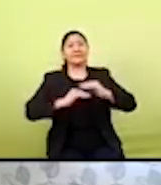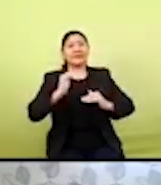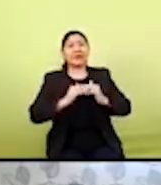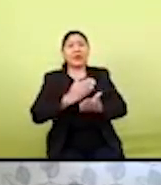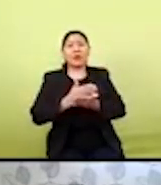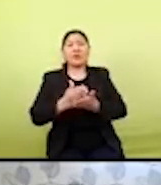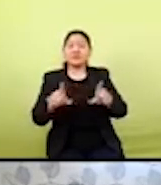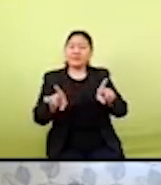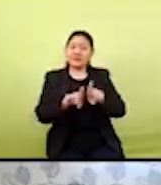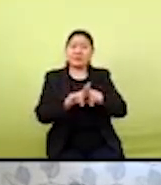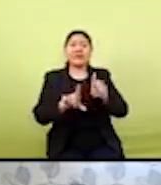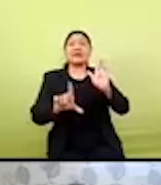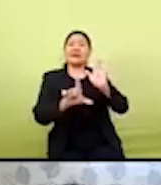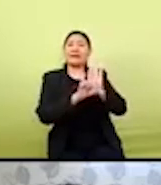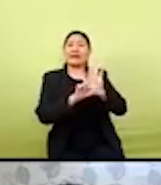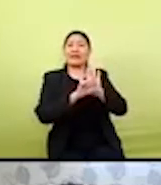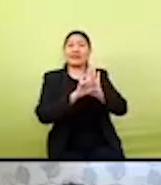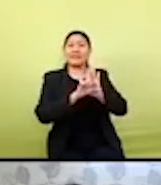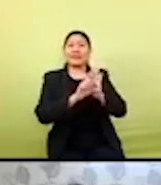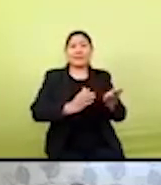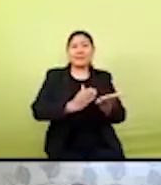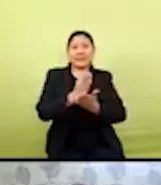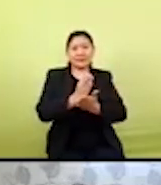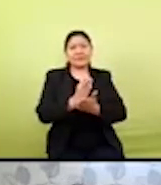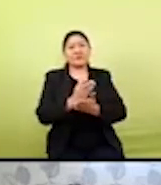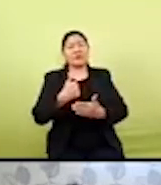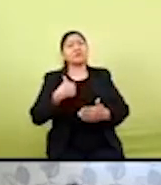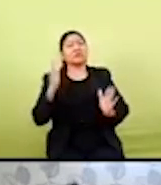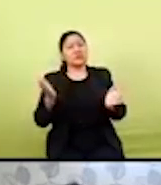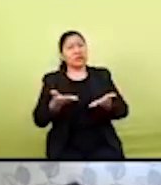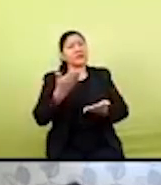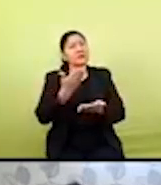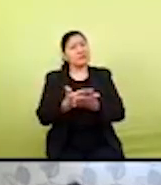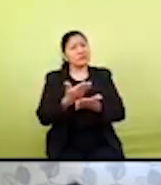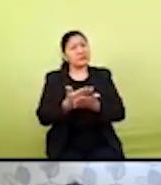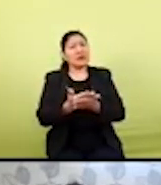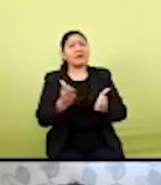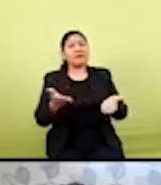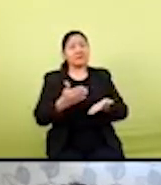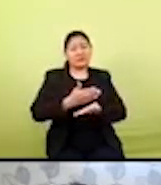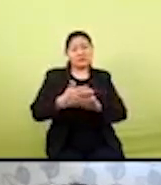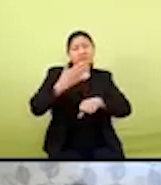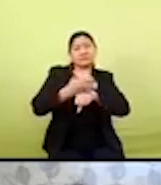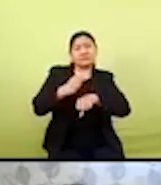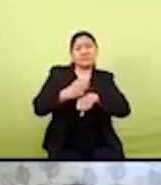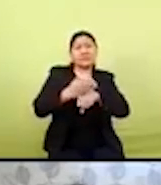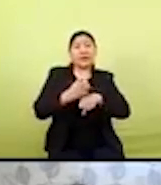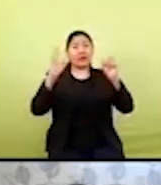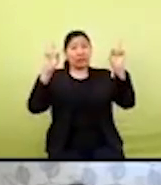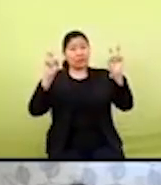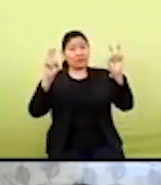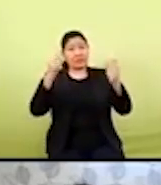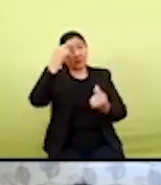Penha foi aprovada, e eu já estudava, eu já estagiava com essa temática,